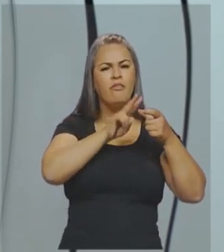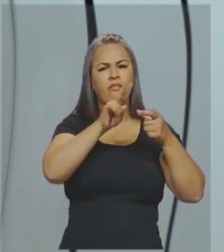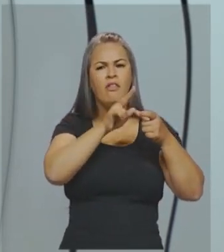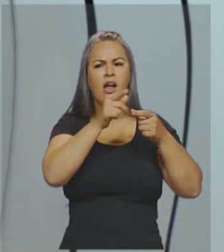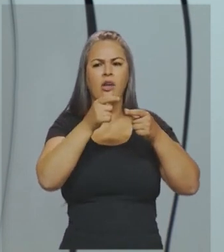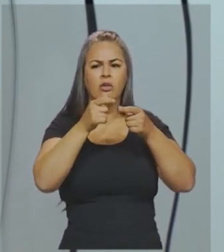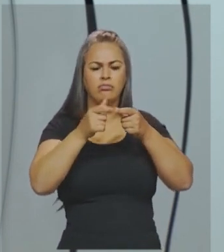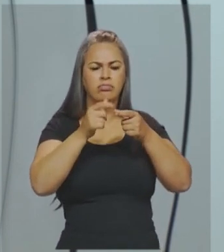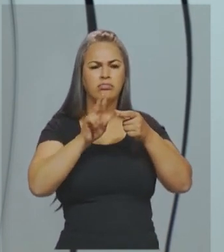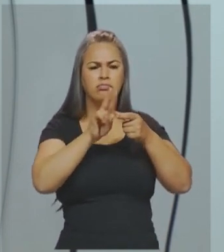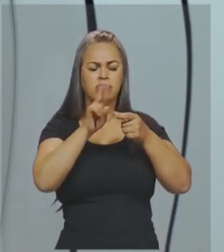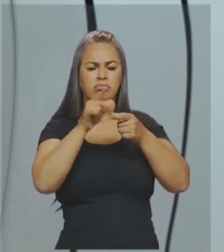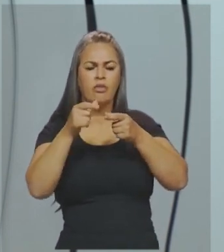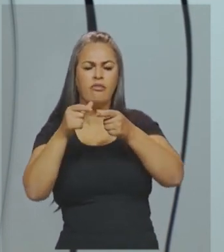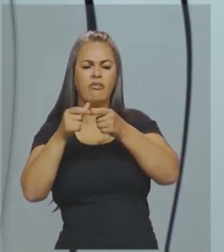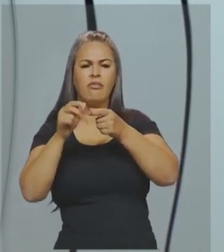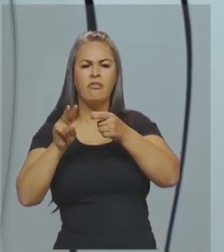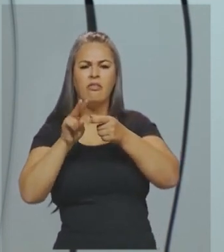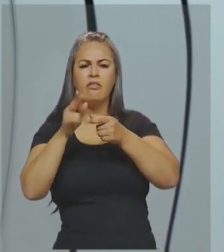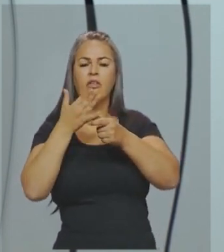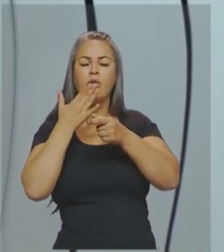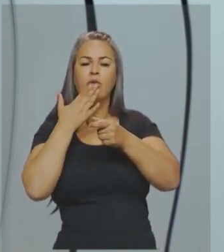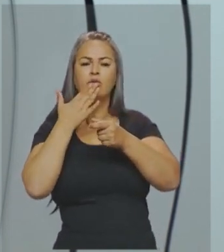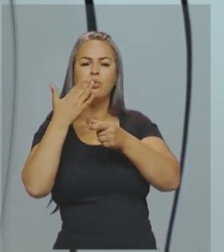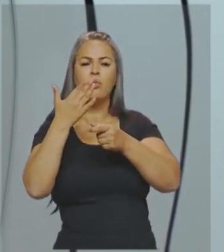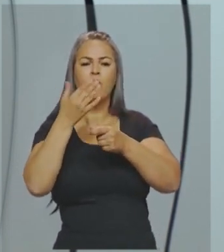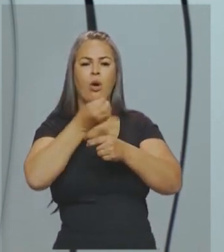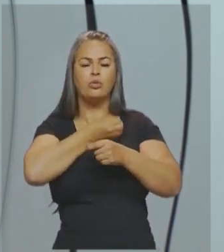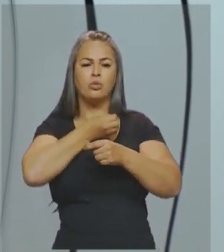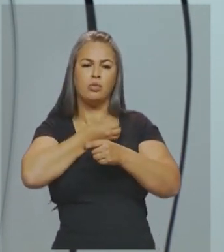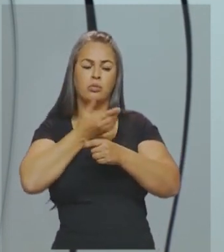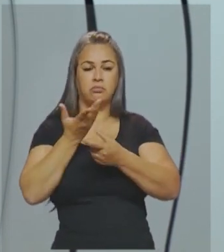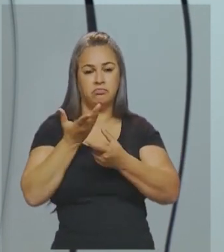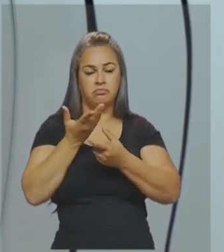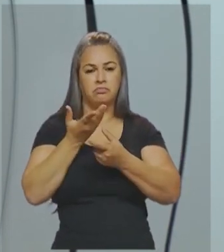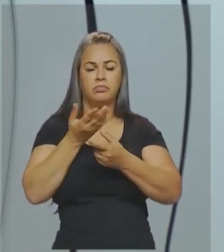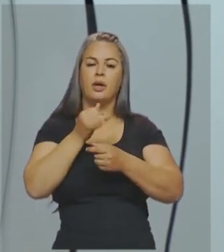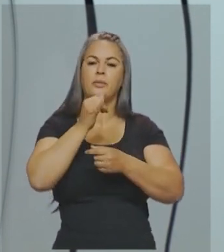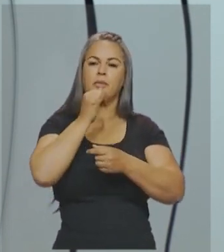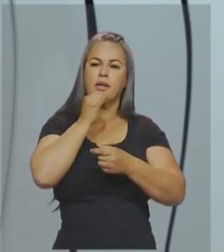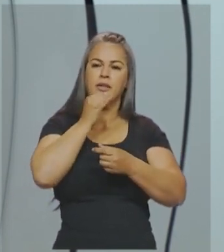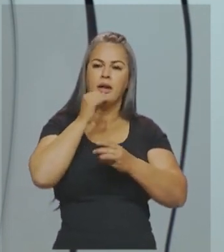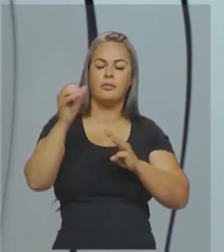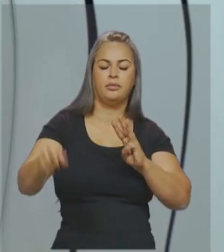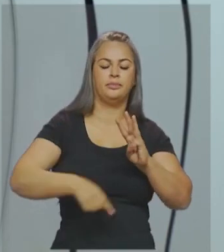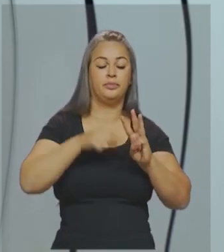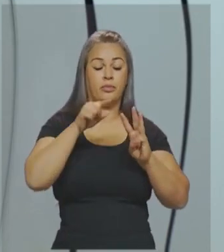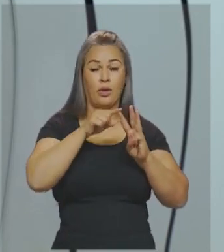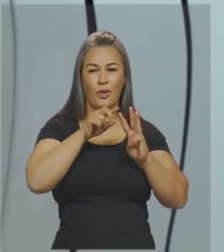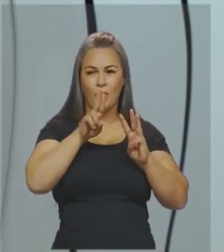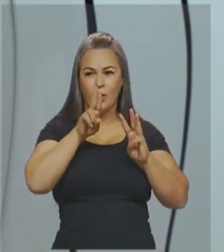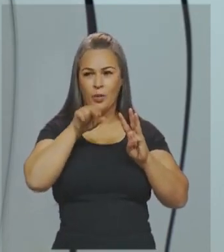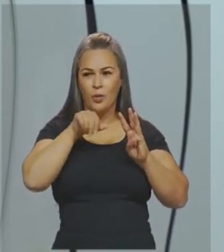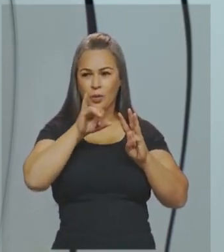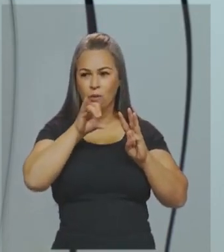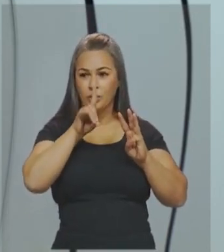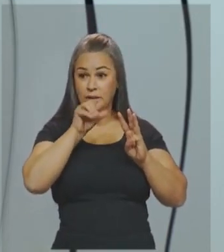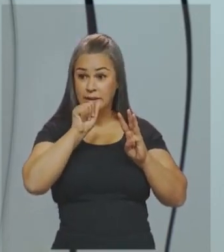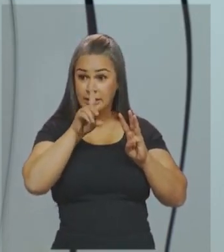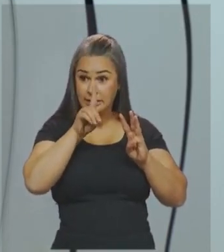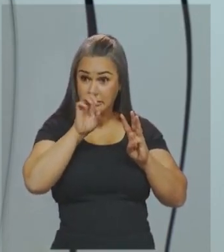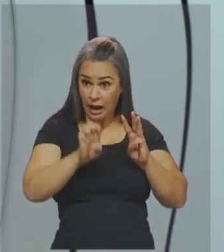valor posicional, né? No caso, eu estou na unidade, então tem valor 7. Na dezena,